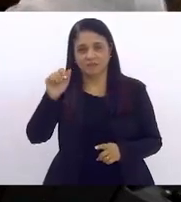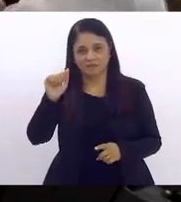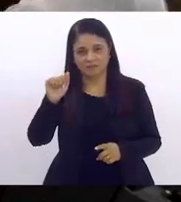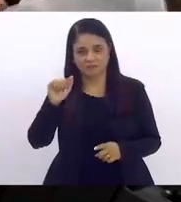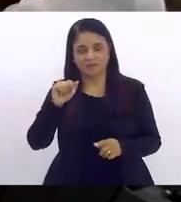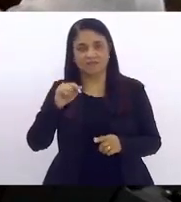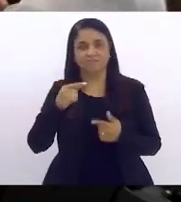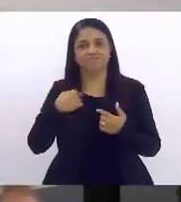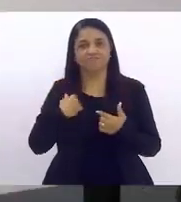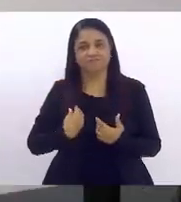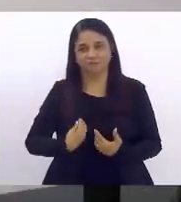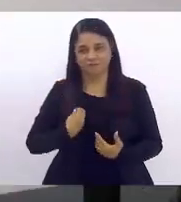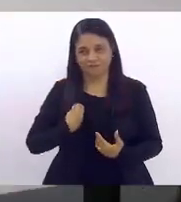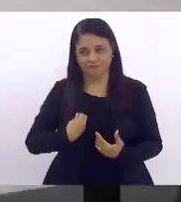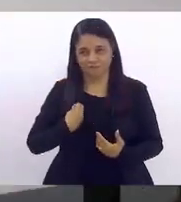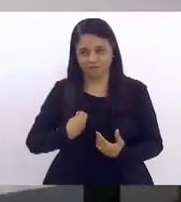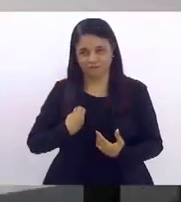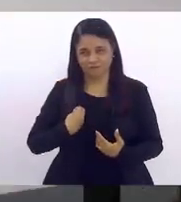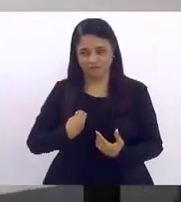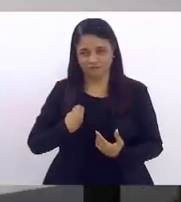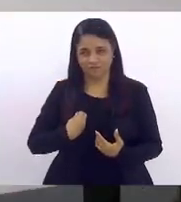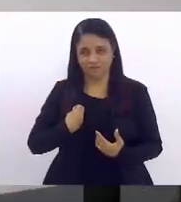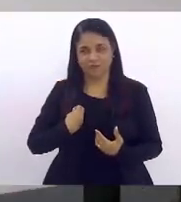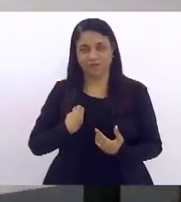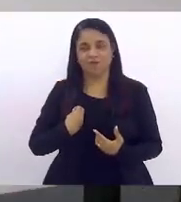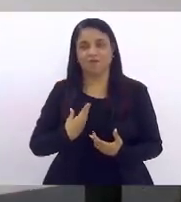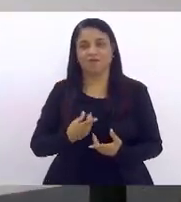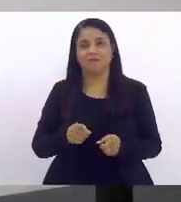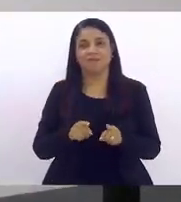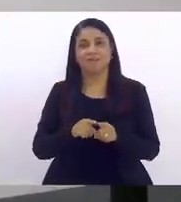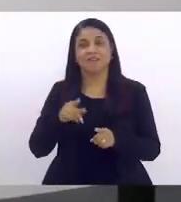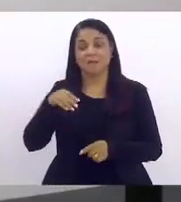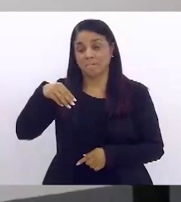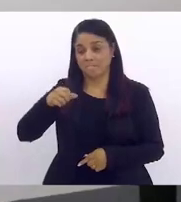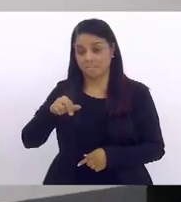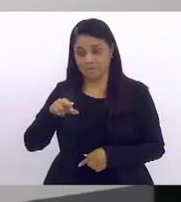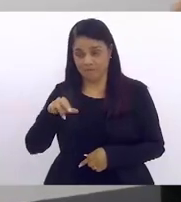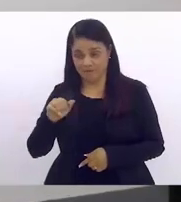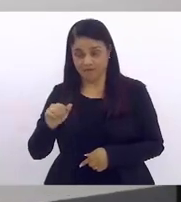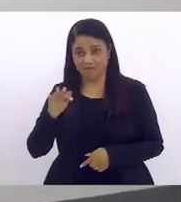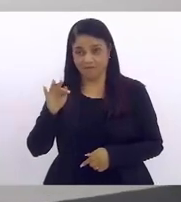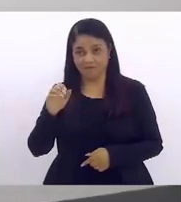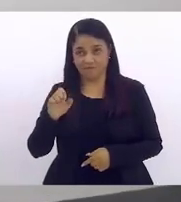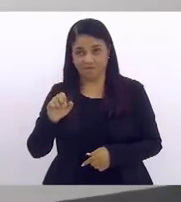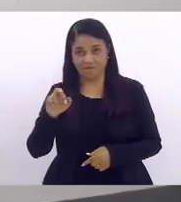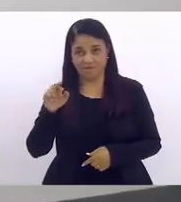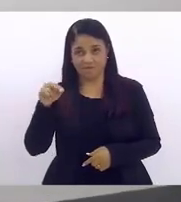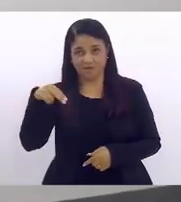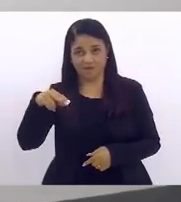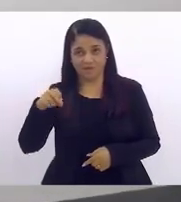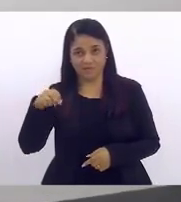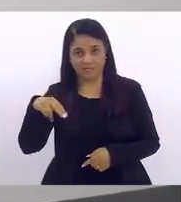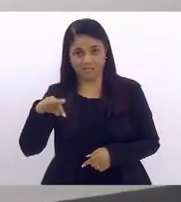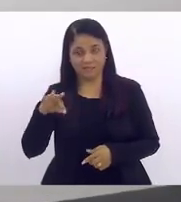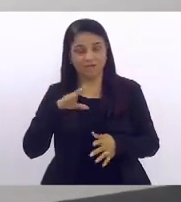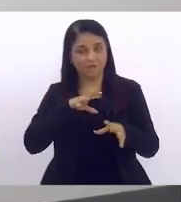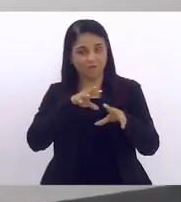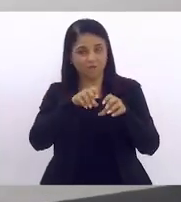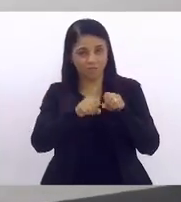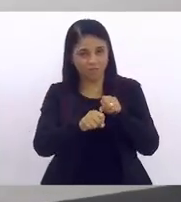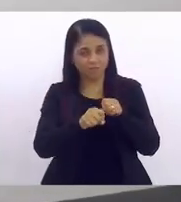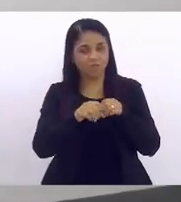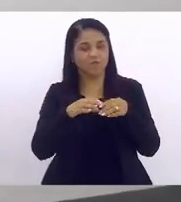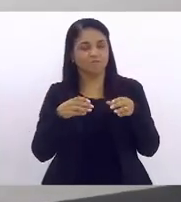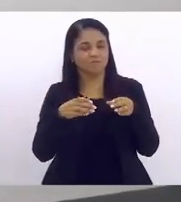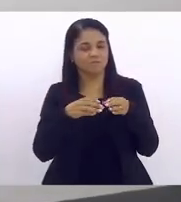Consultoria. E aí eu vou dar o spoiler para a Ana Maria, que a Fernanda se formou como doula na Escola Politécnica de